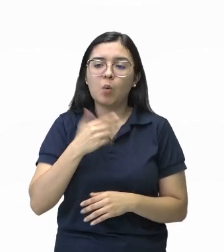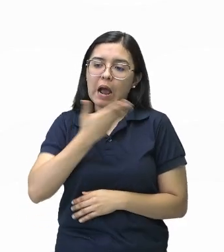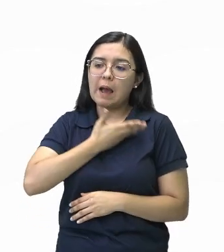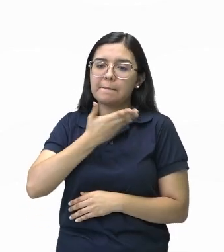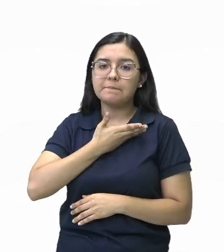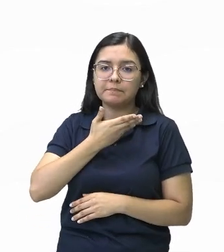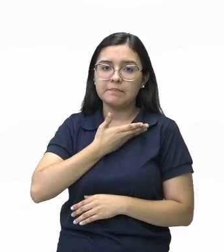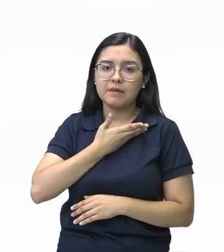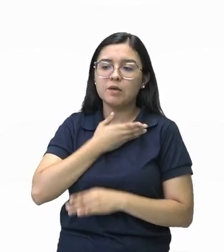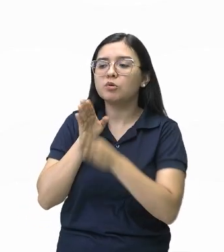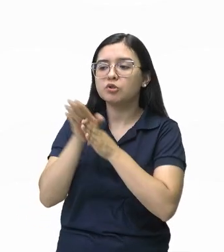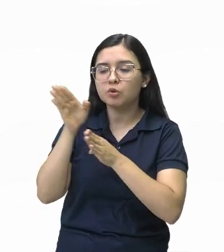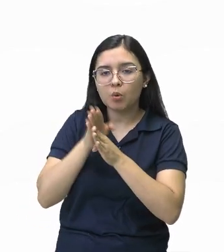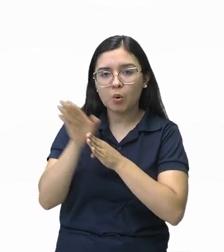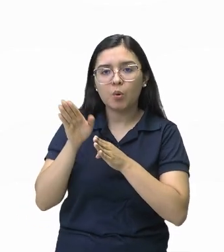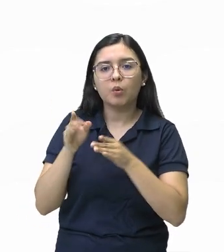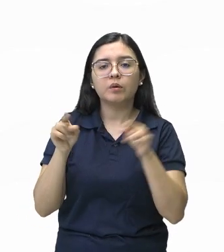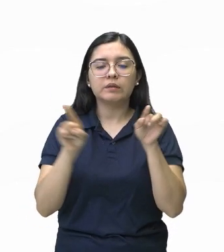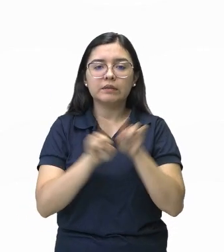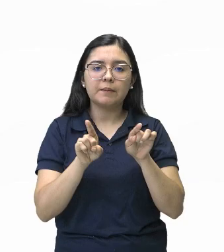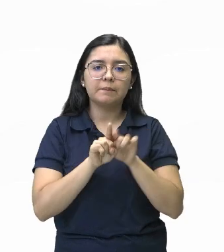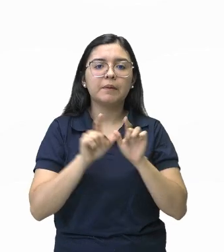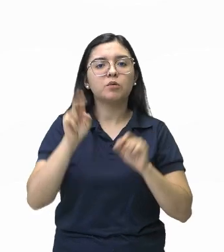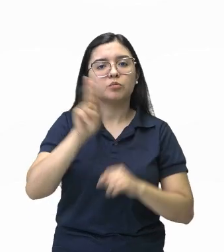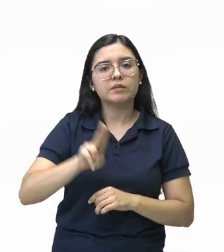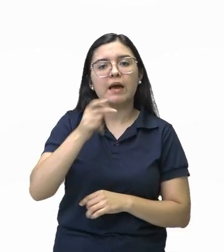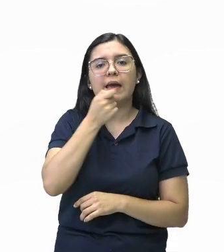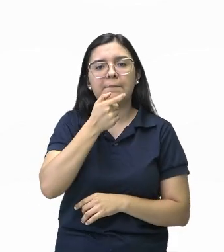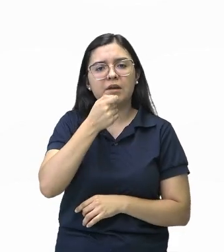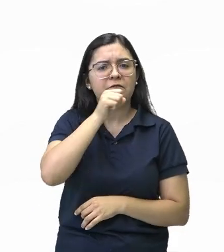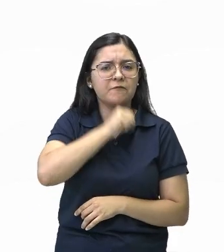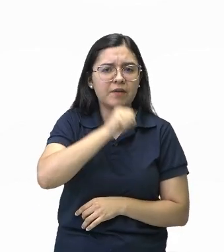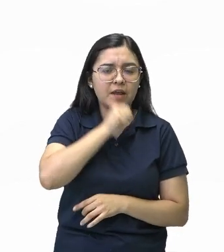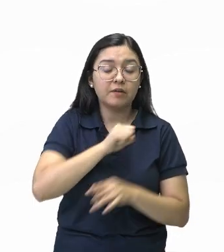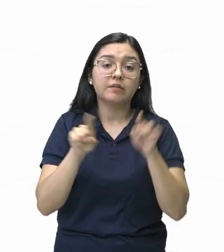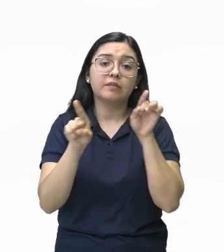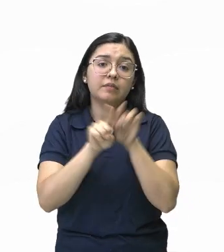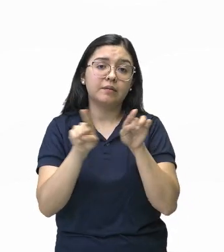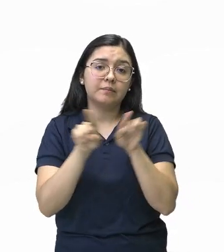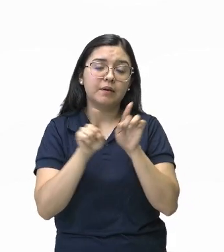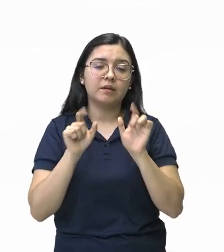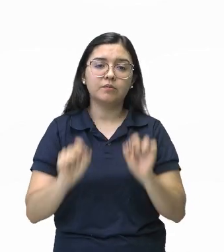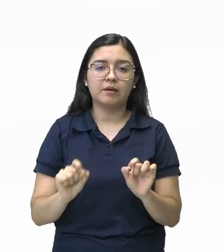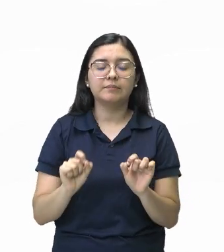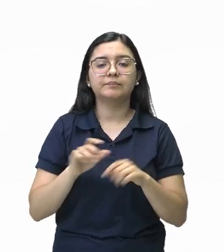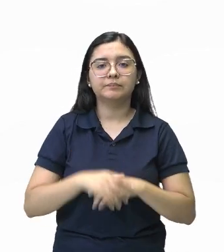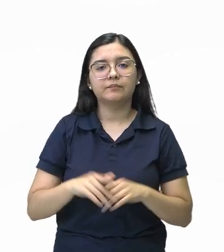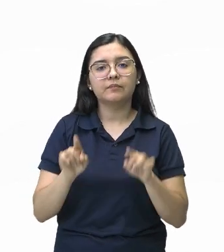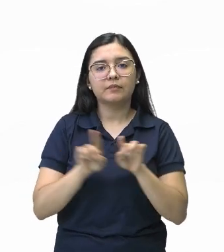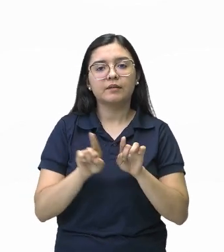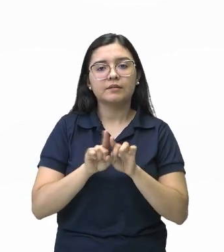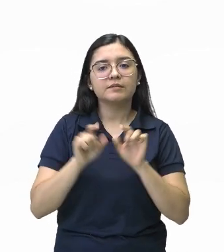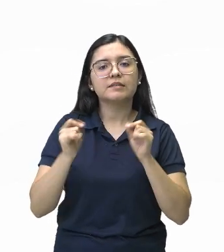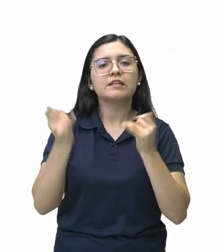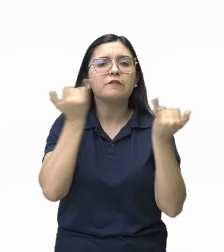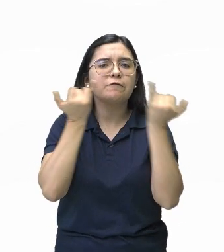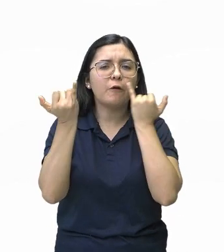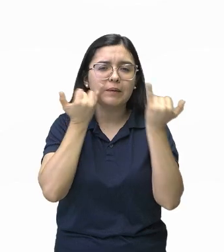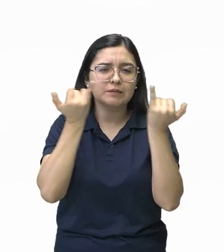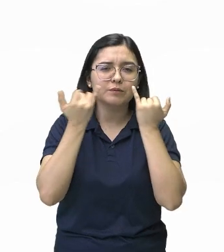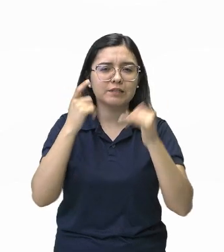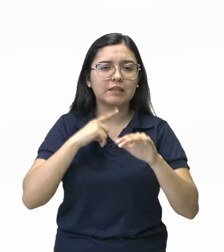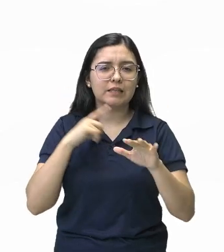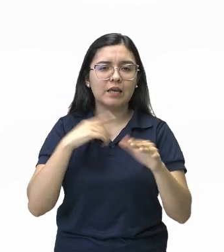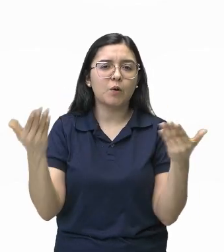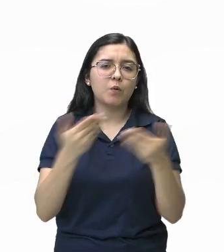amigo, usar sobra de tratamentos antigos e também se basear aí nas redes de informações, né, que nós